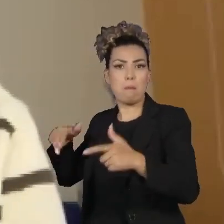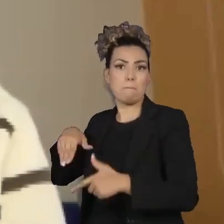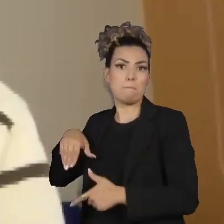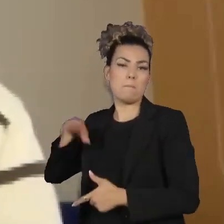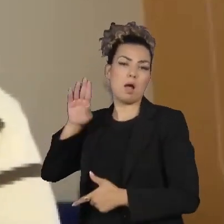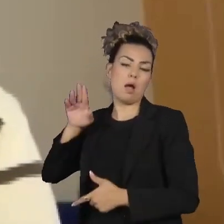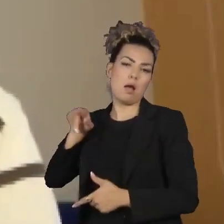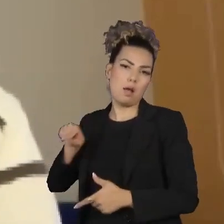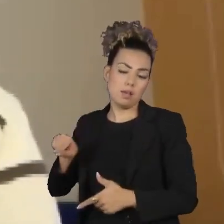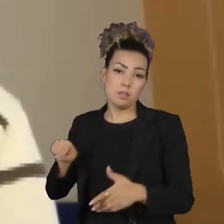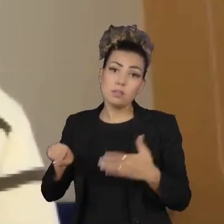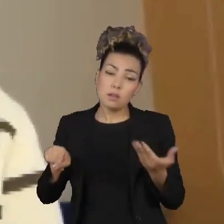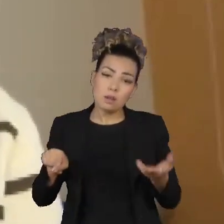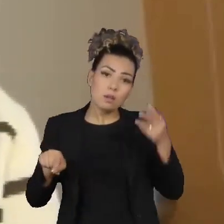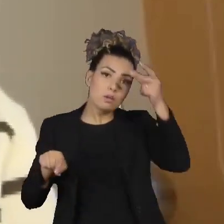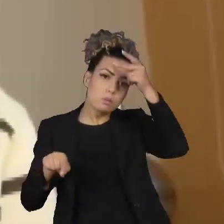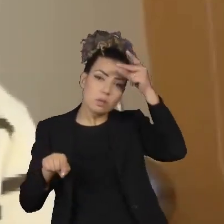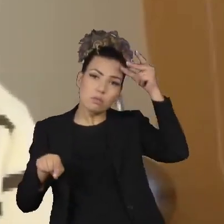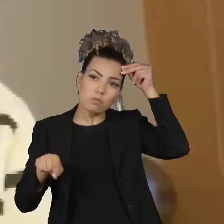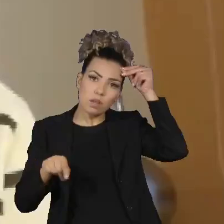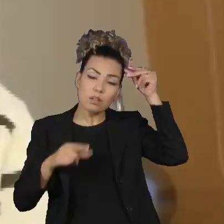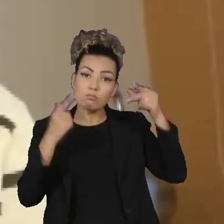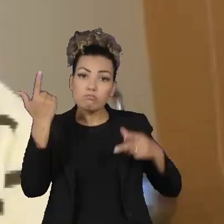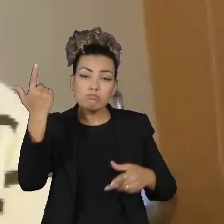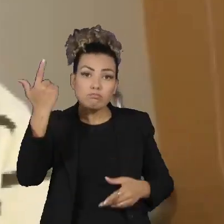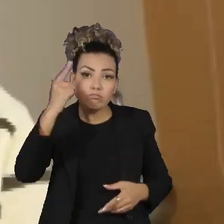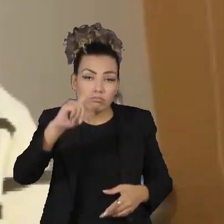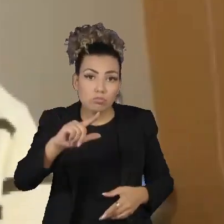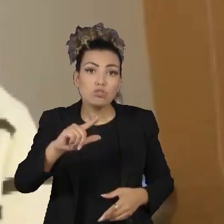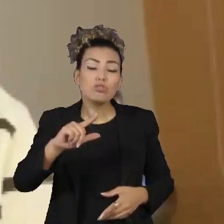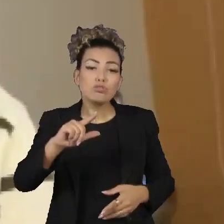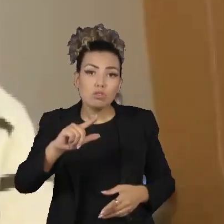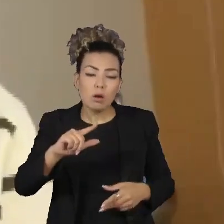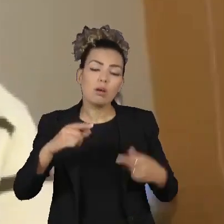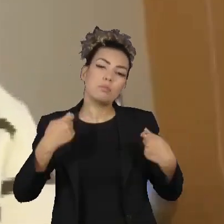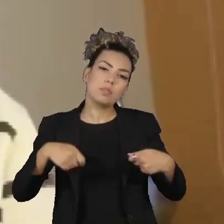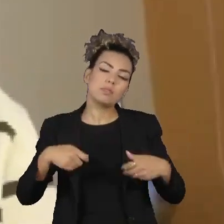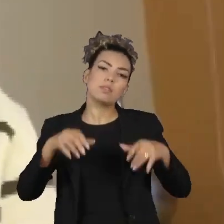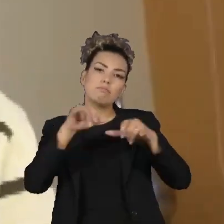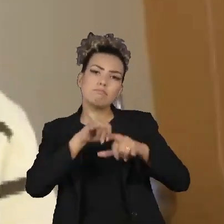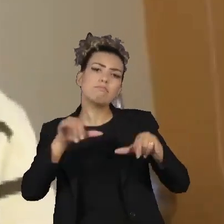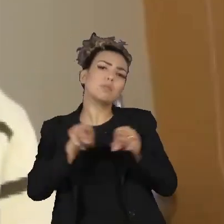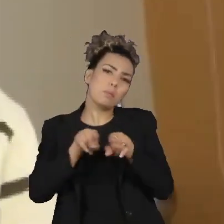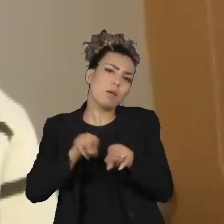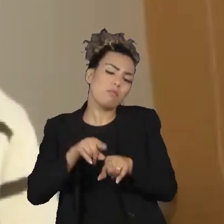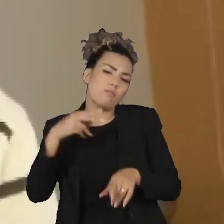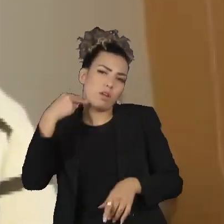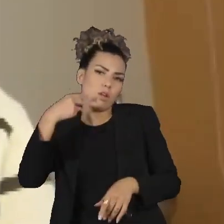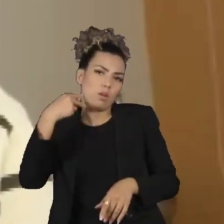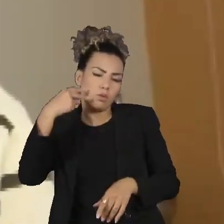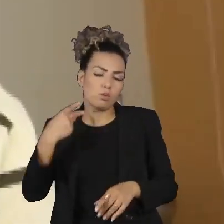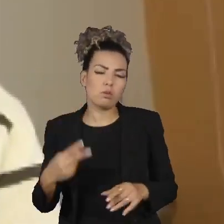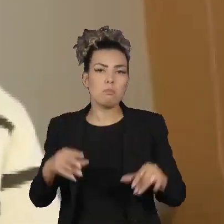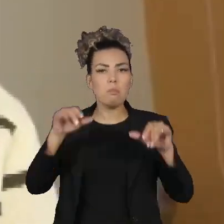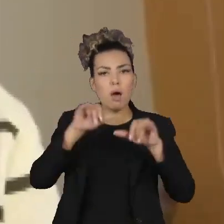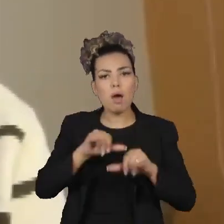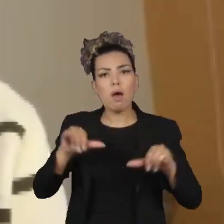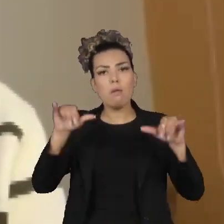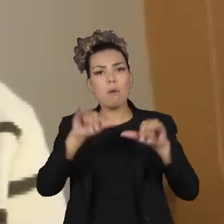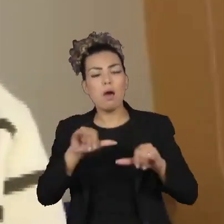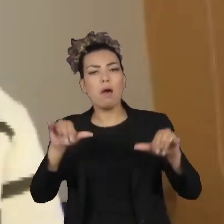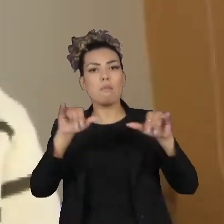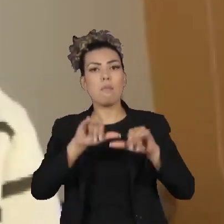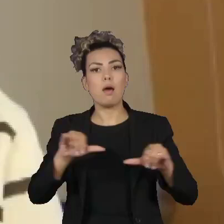prefeitos por eles eleitos façam campanha prefeitos e vereadores façam campanha para suas